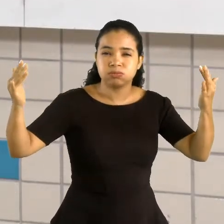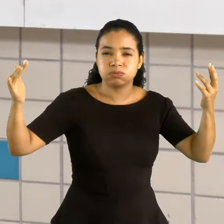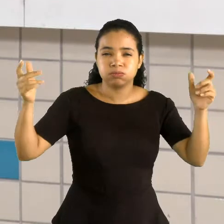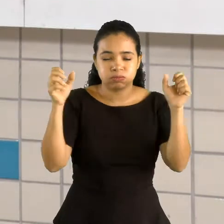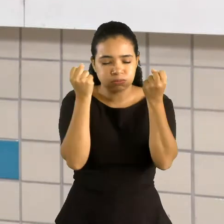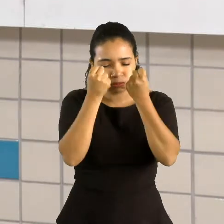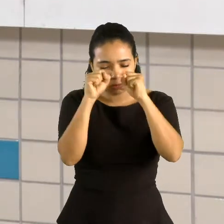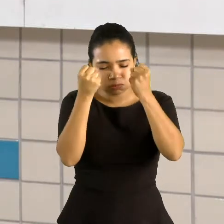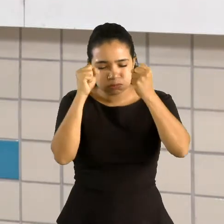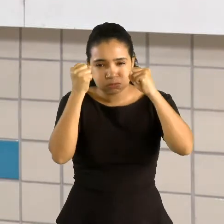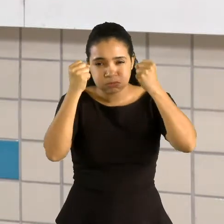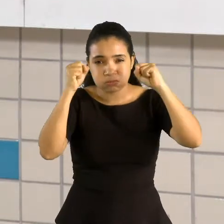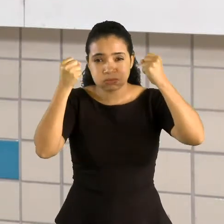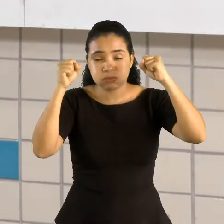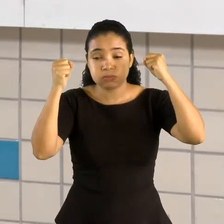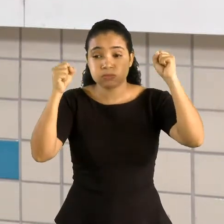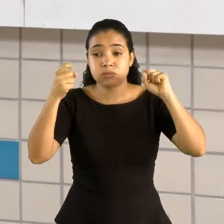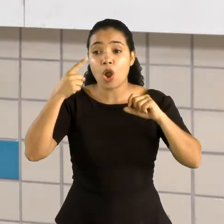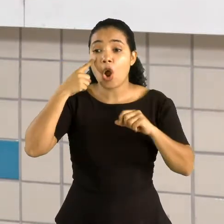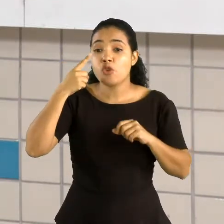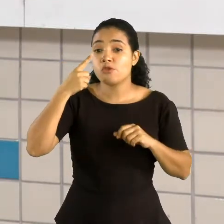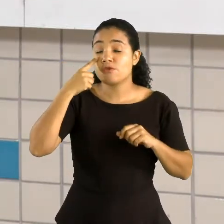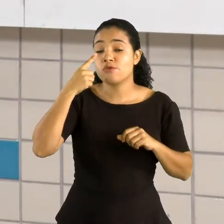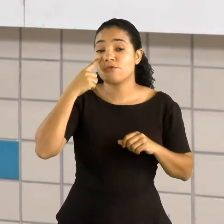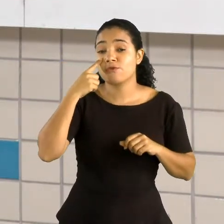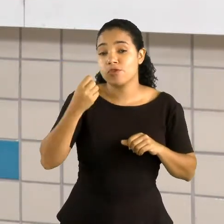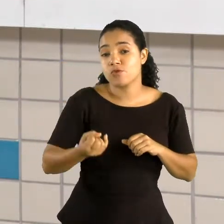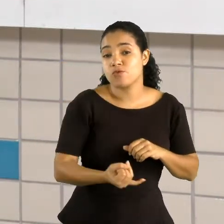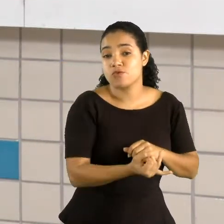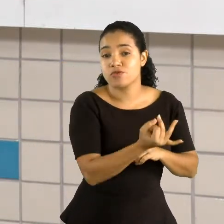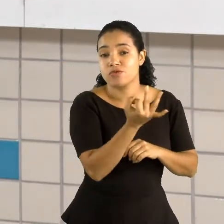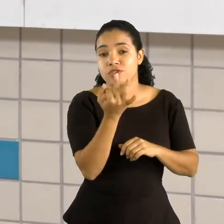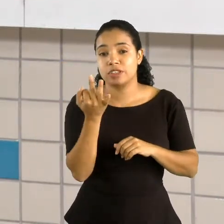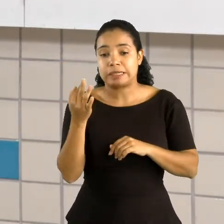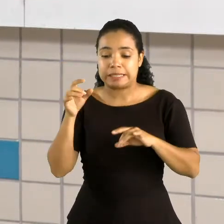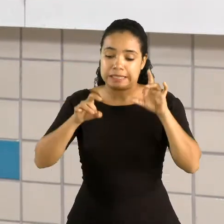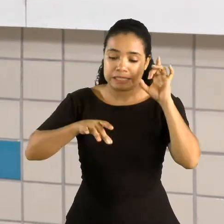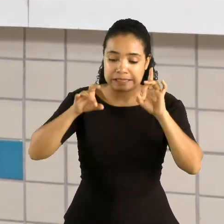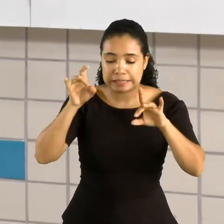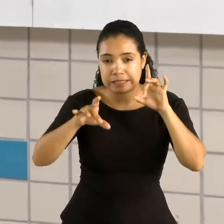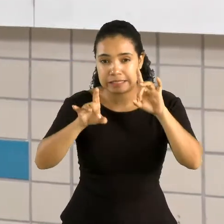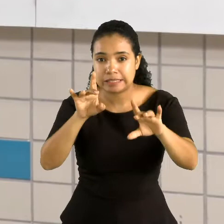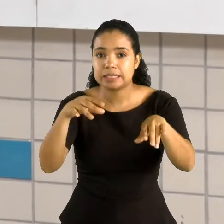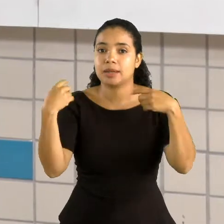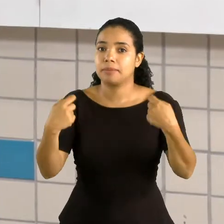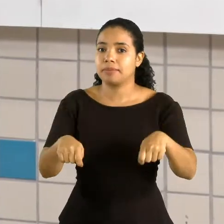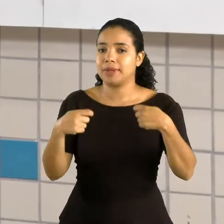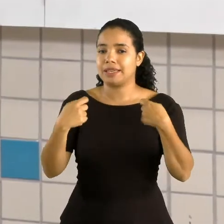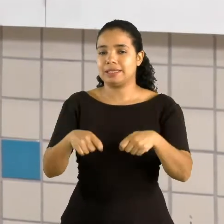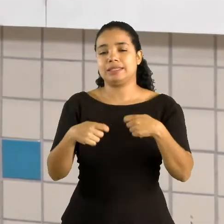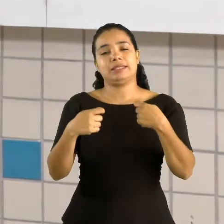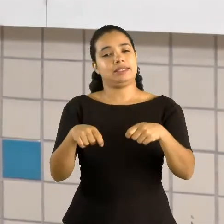milho, olha a quantidade de solos que são produzidas, que precisa para isso. Então, assim, é